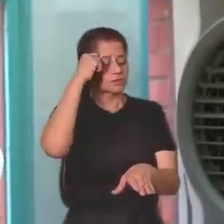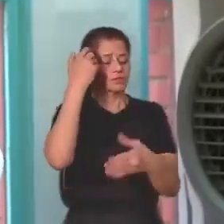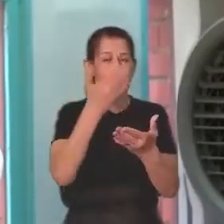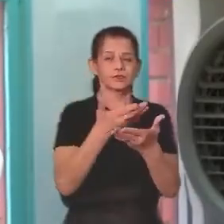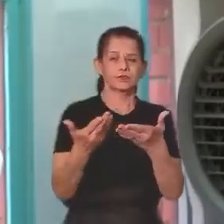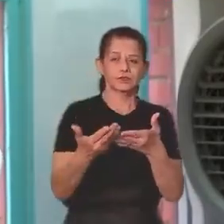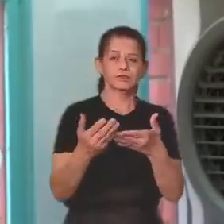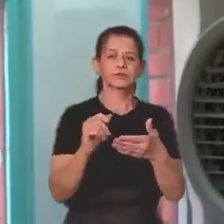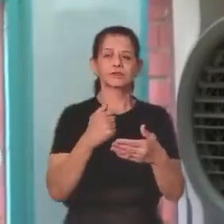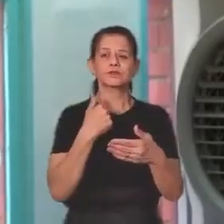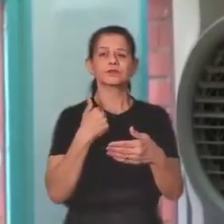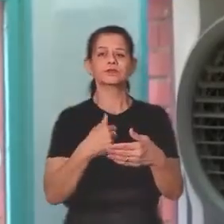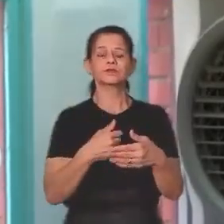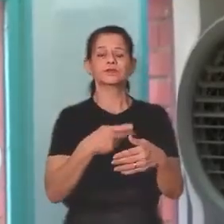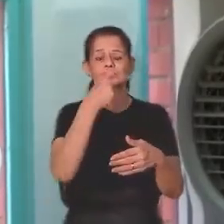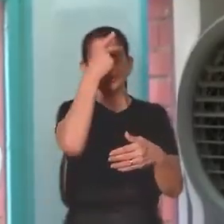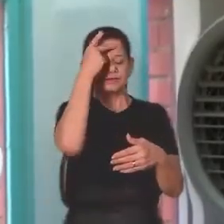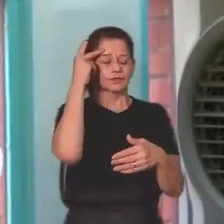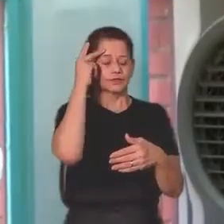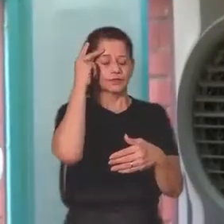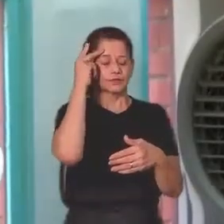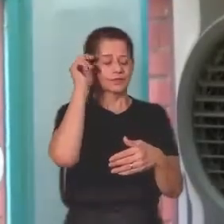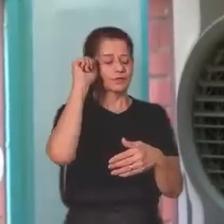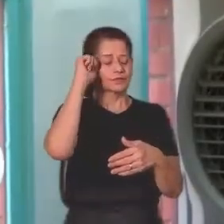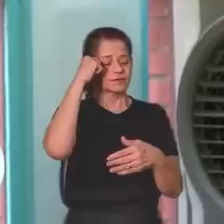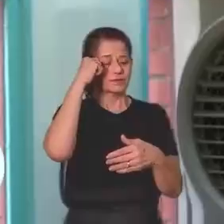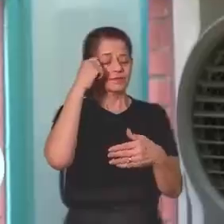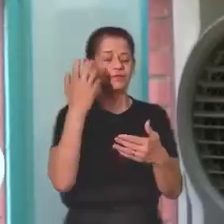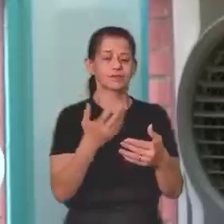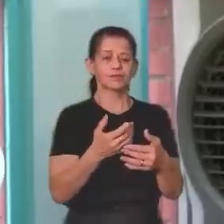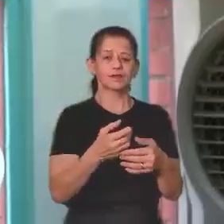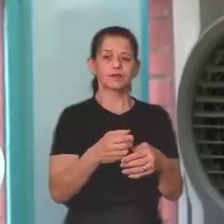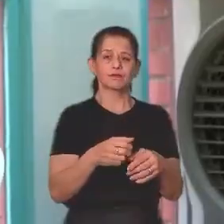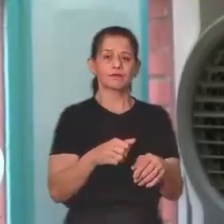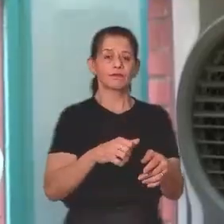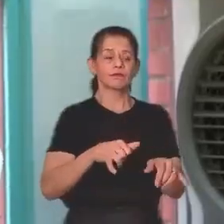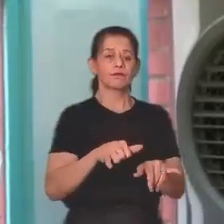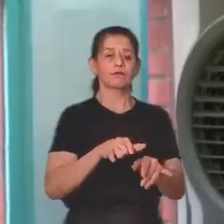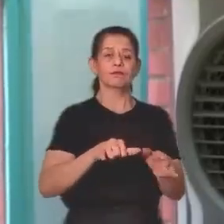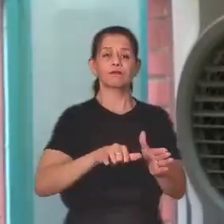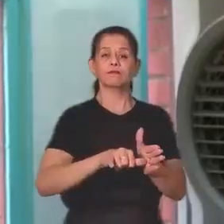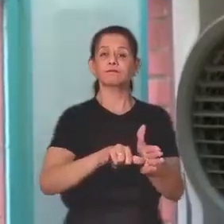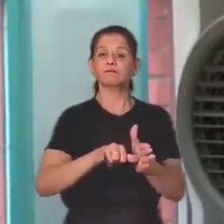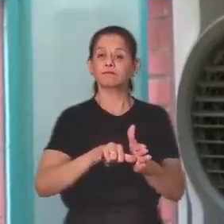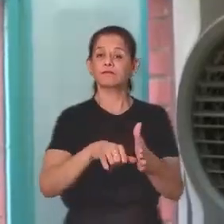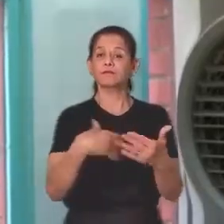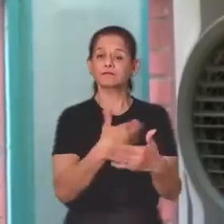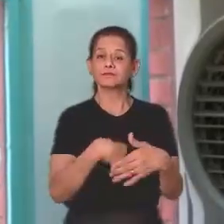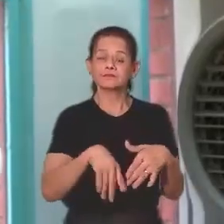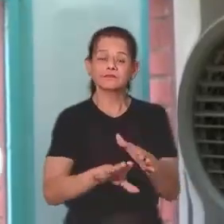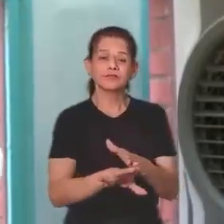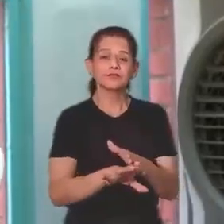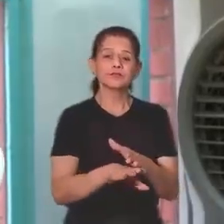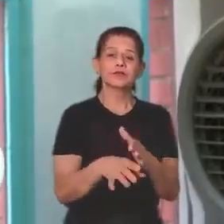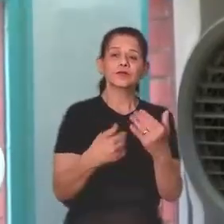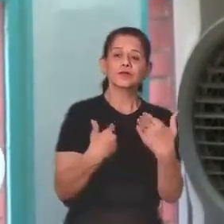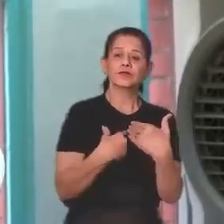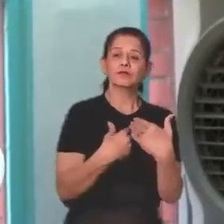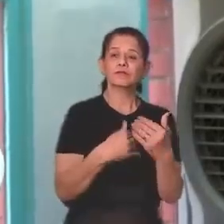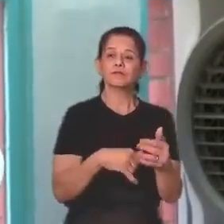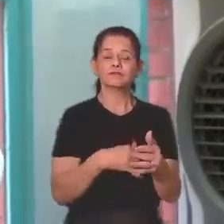nesse mercado que é mais elitizado, né? Através